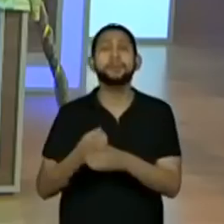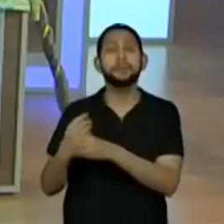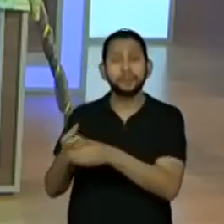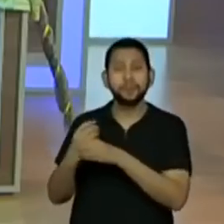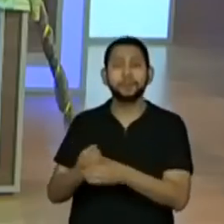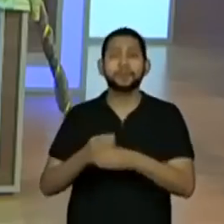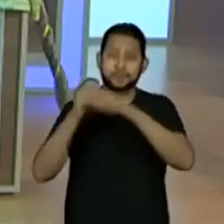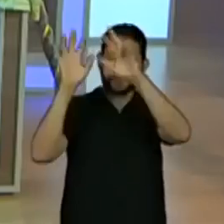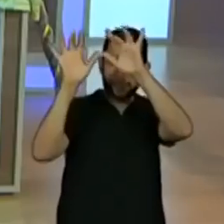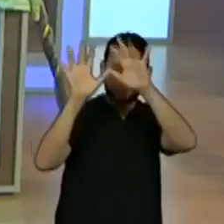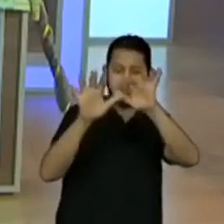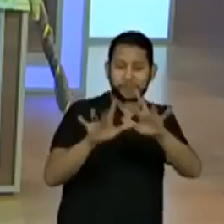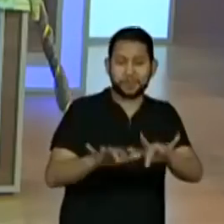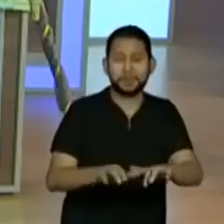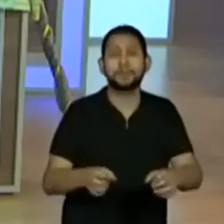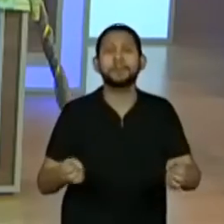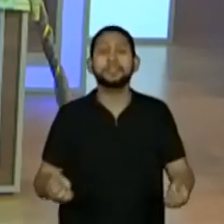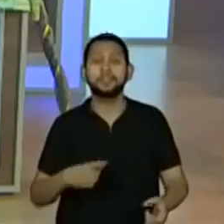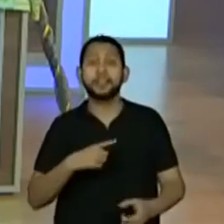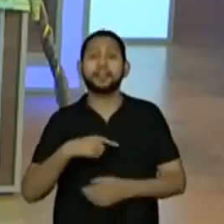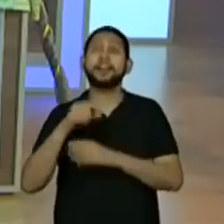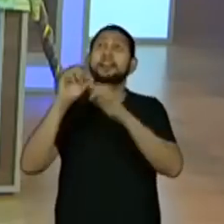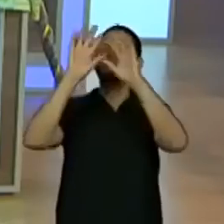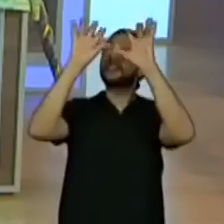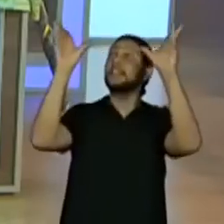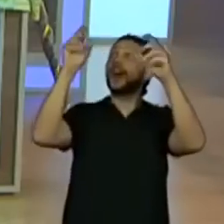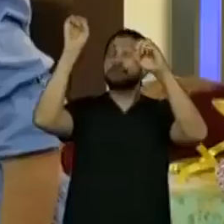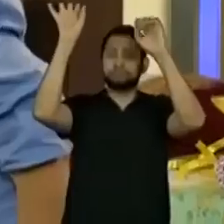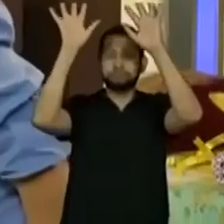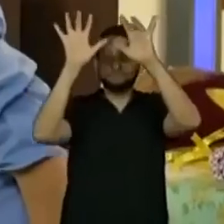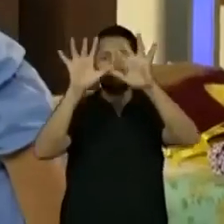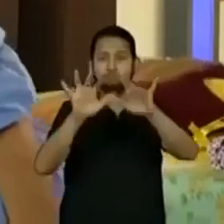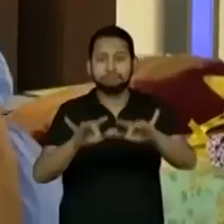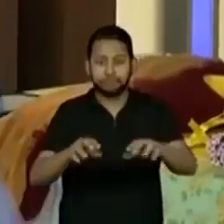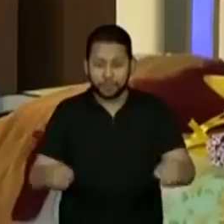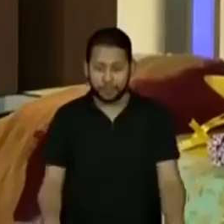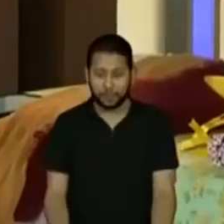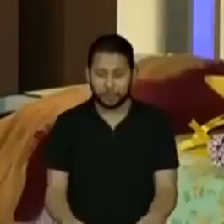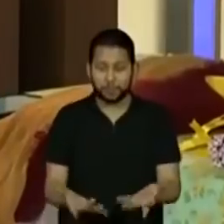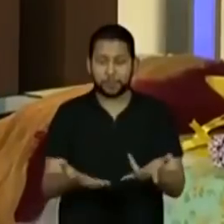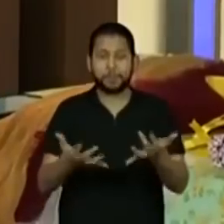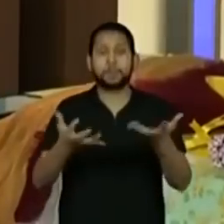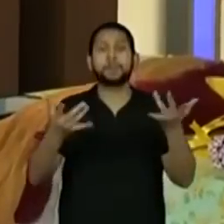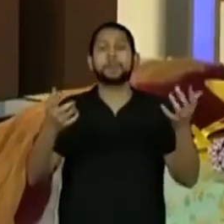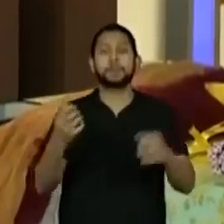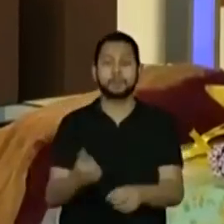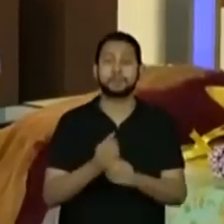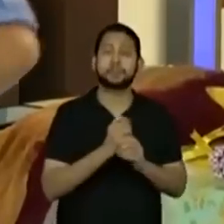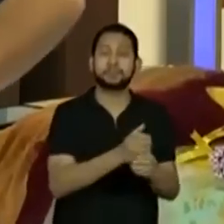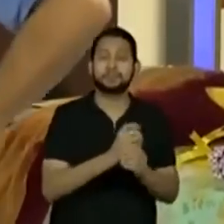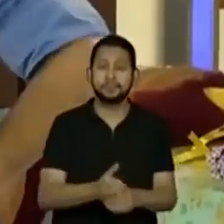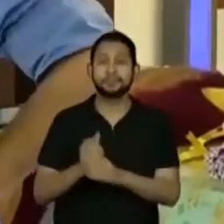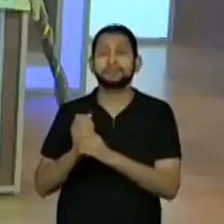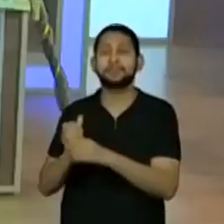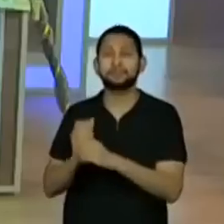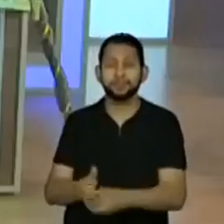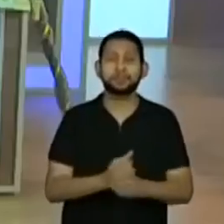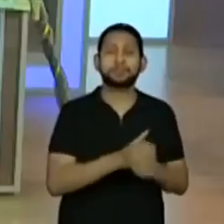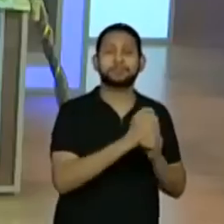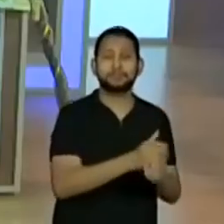caindo fulô, cai do céu, cai da terra, oh, tá